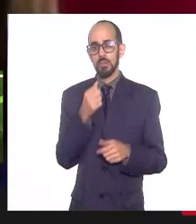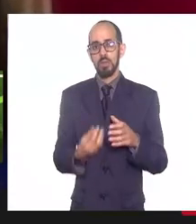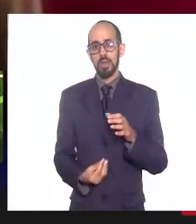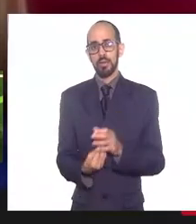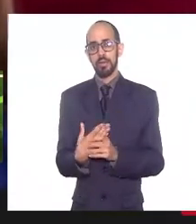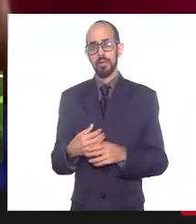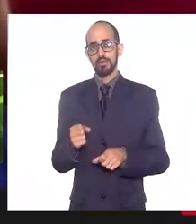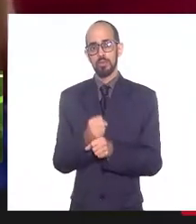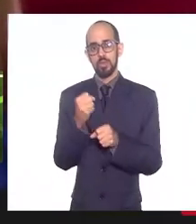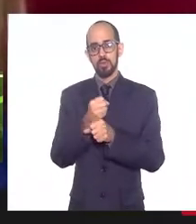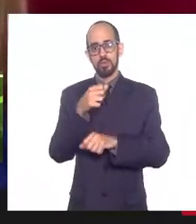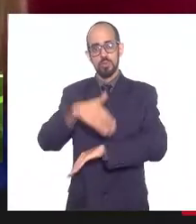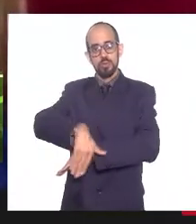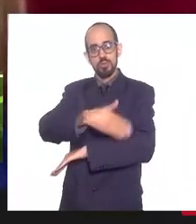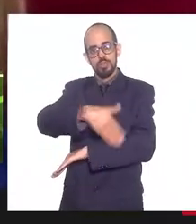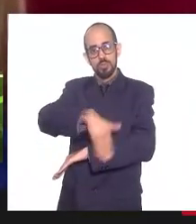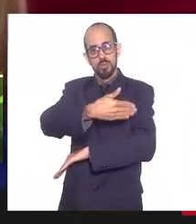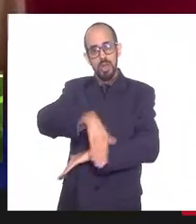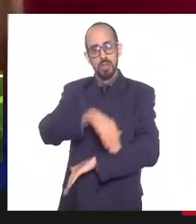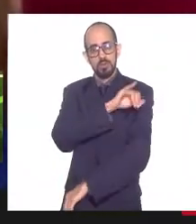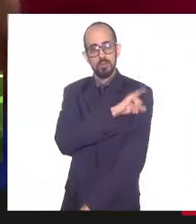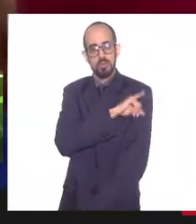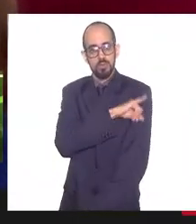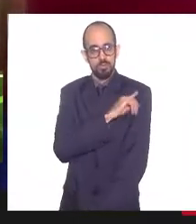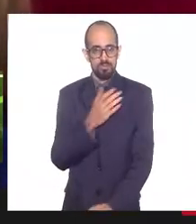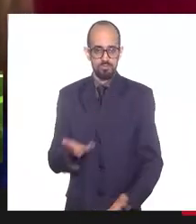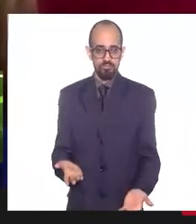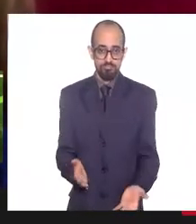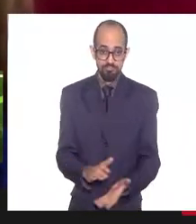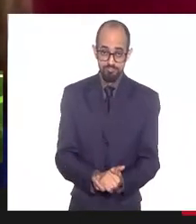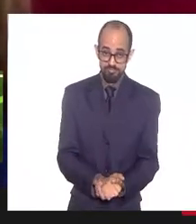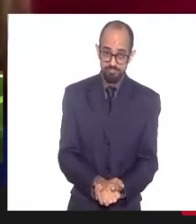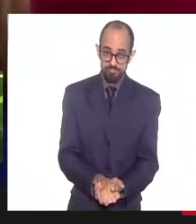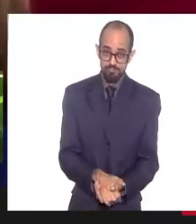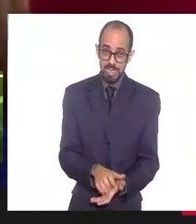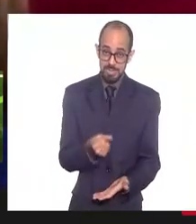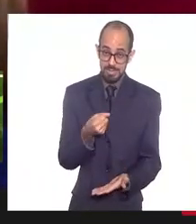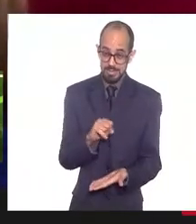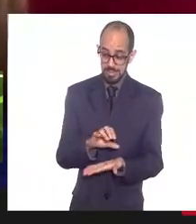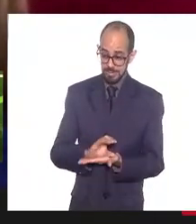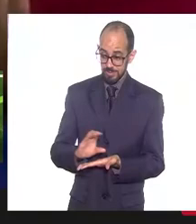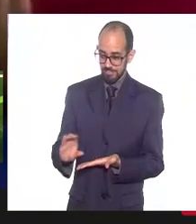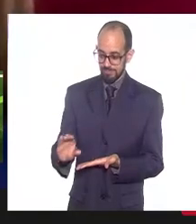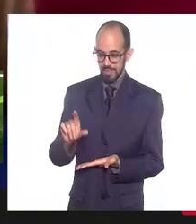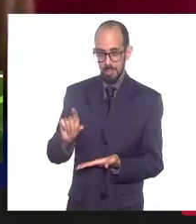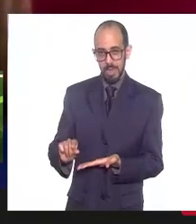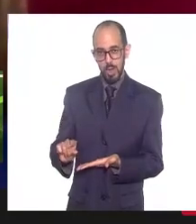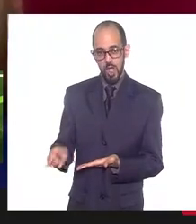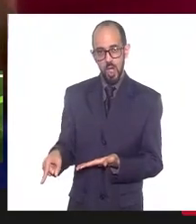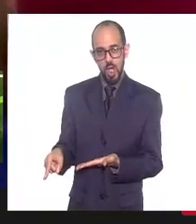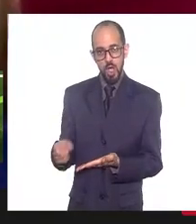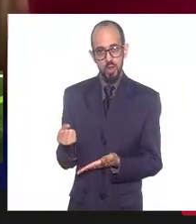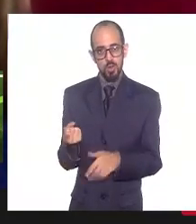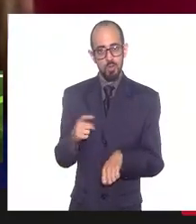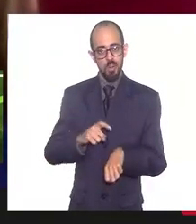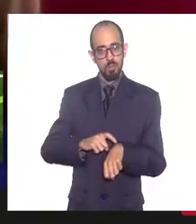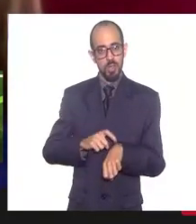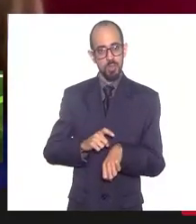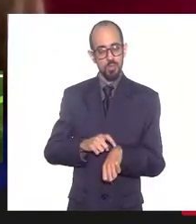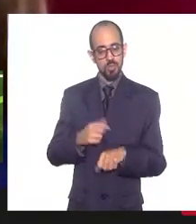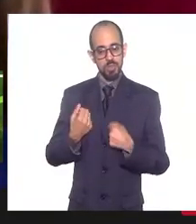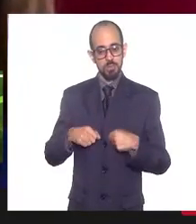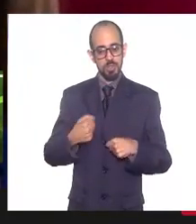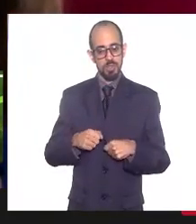estradas do estado do Rio de Janeiro. Então, se essa dotação é menor, e aí no momento que você